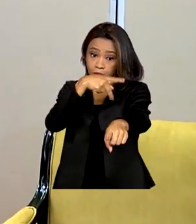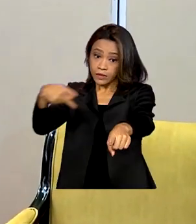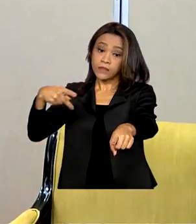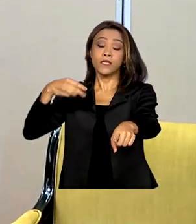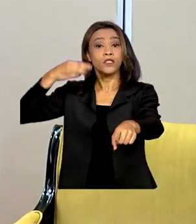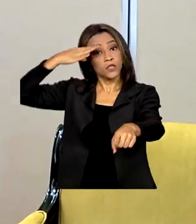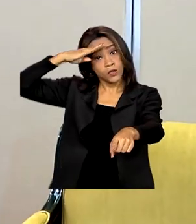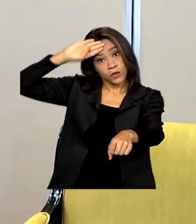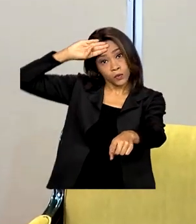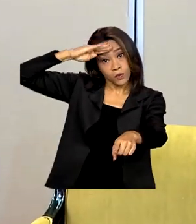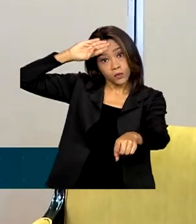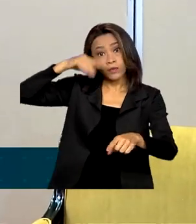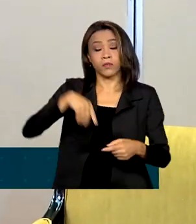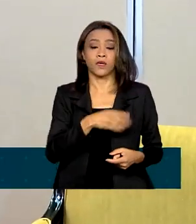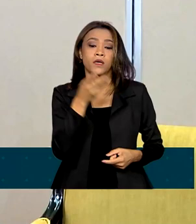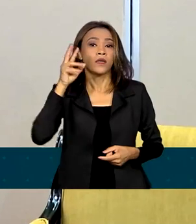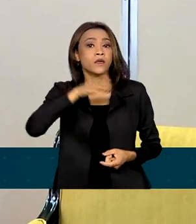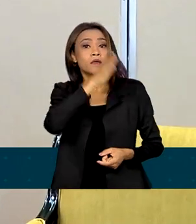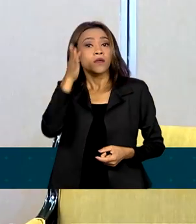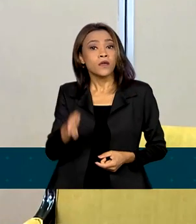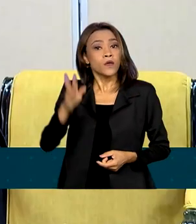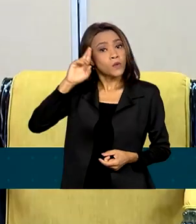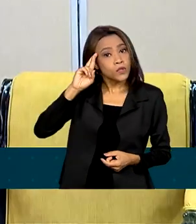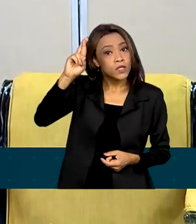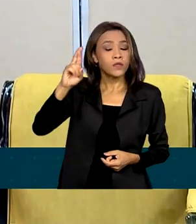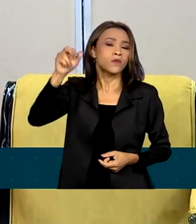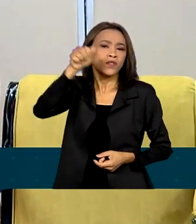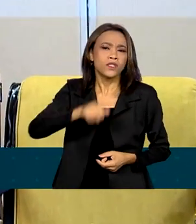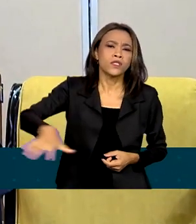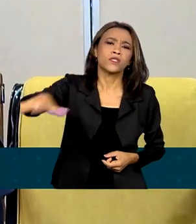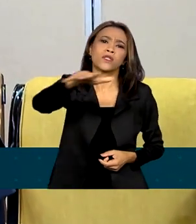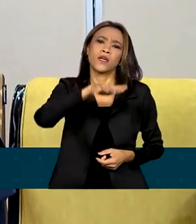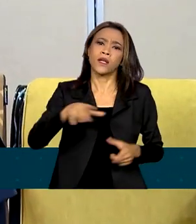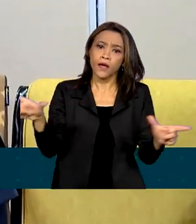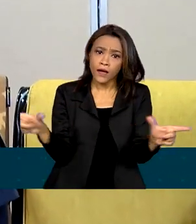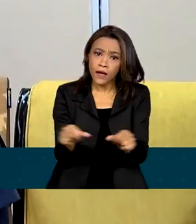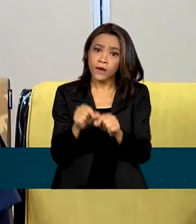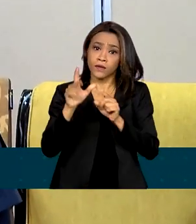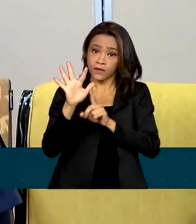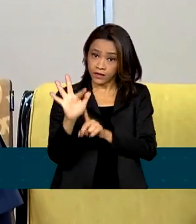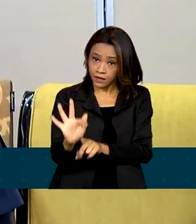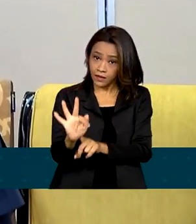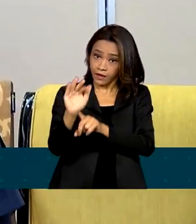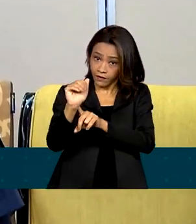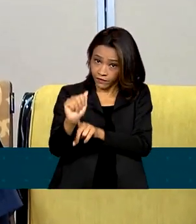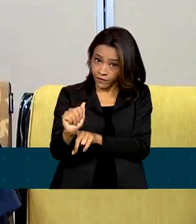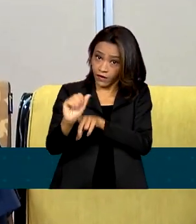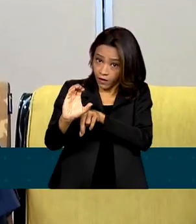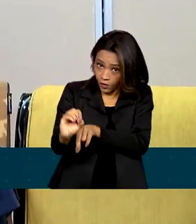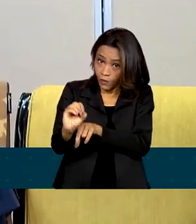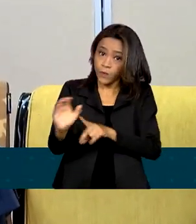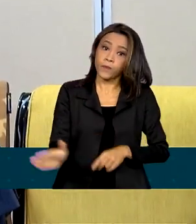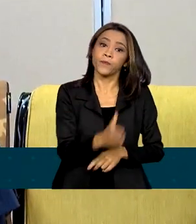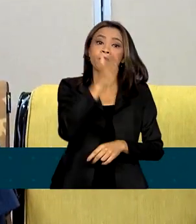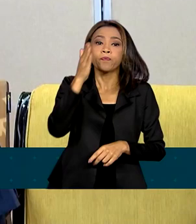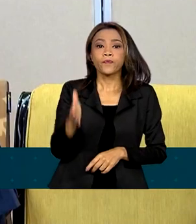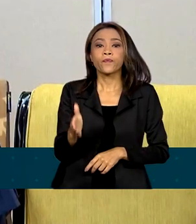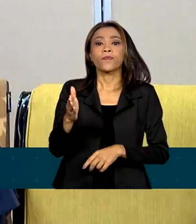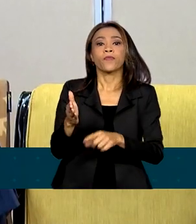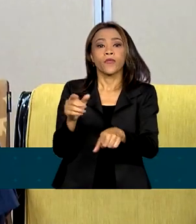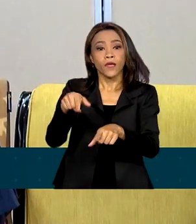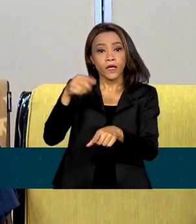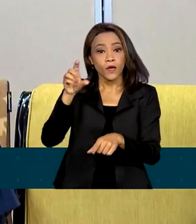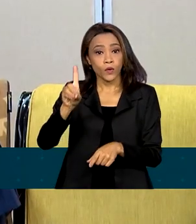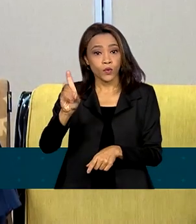Dias canela com o diretor-geral da Organização das Nações Unidas para alimentação e Agricultura fafal o chinês